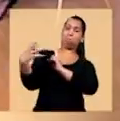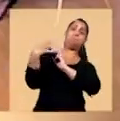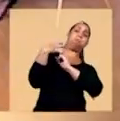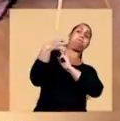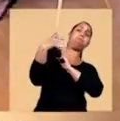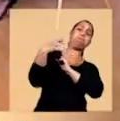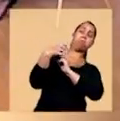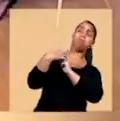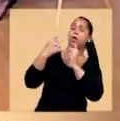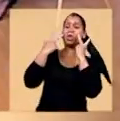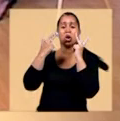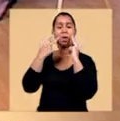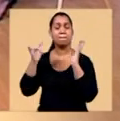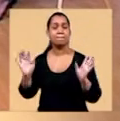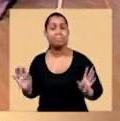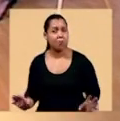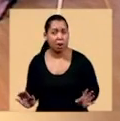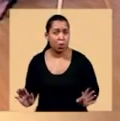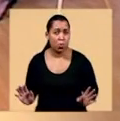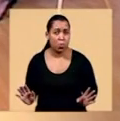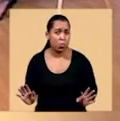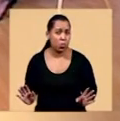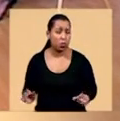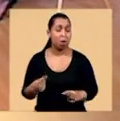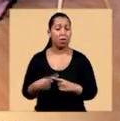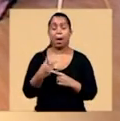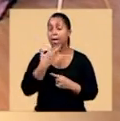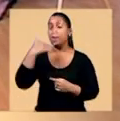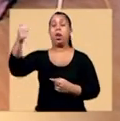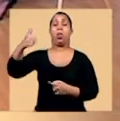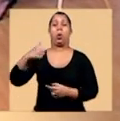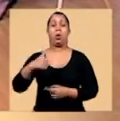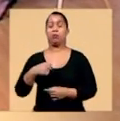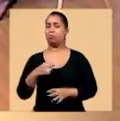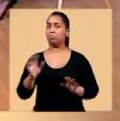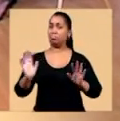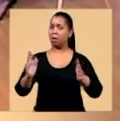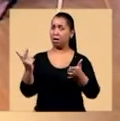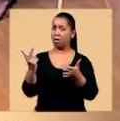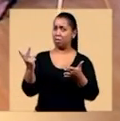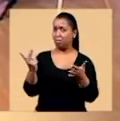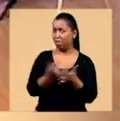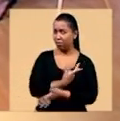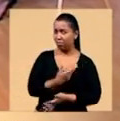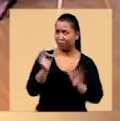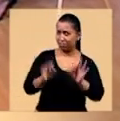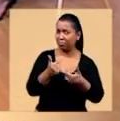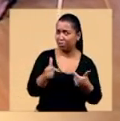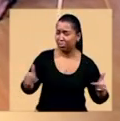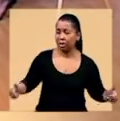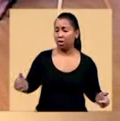Que é normal, eles estão me cobrando, né? Estão me agredindo e é normal. Que é pro bem, né? Que é pro bem, e não é.